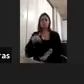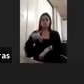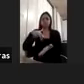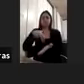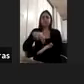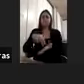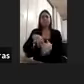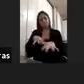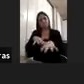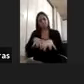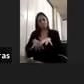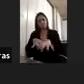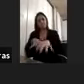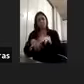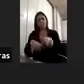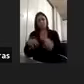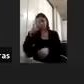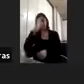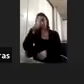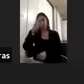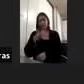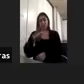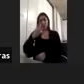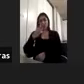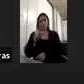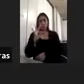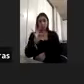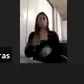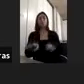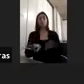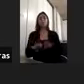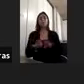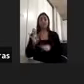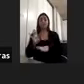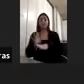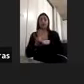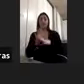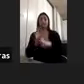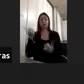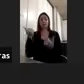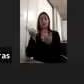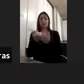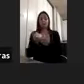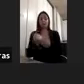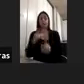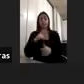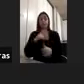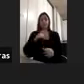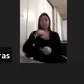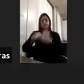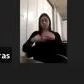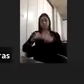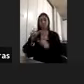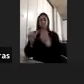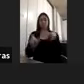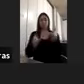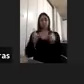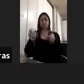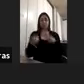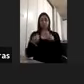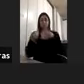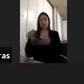terceiro turno, para de manhã, então assim, todos os horários a gente está se revezando, está indo levar um cafezinho pro pessoal,